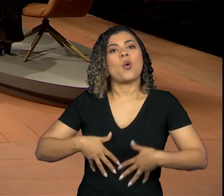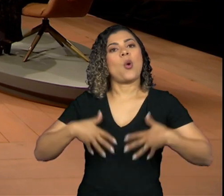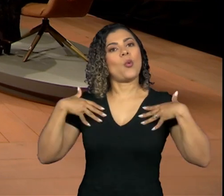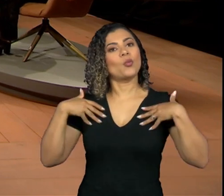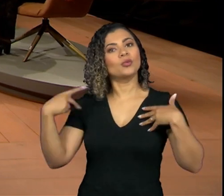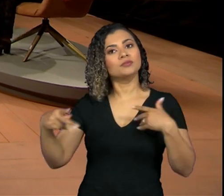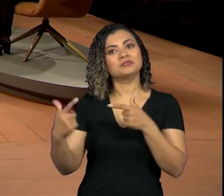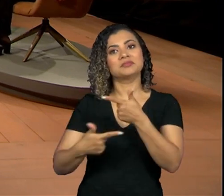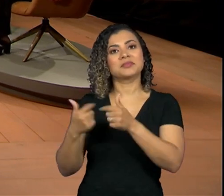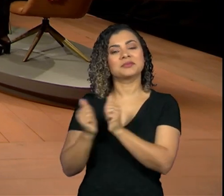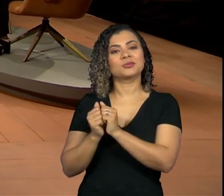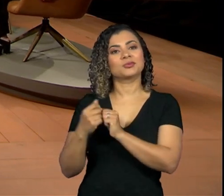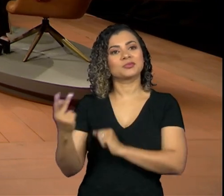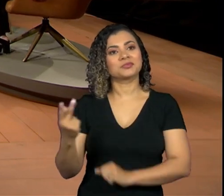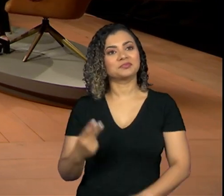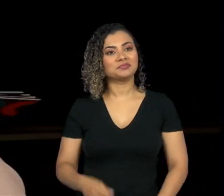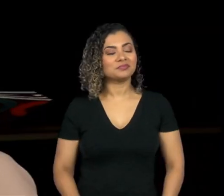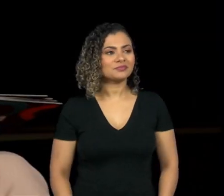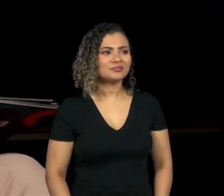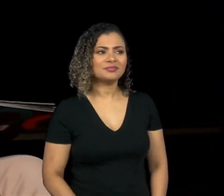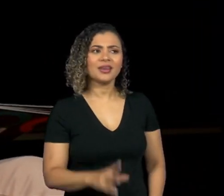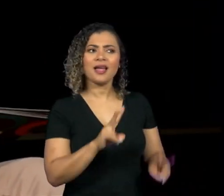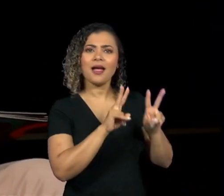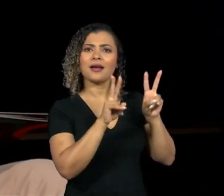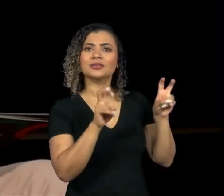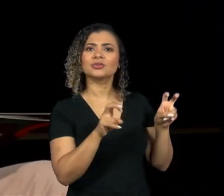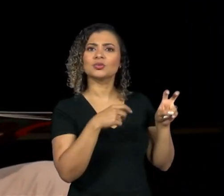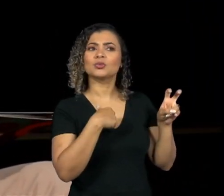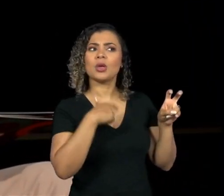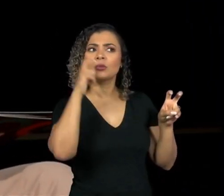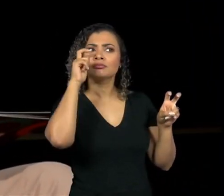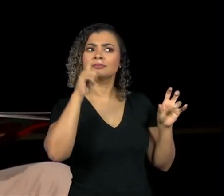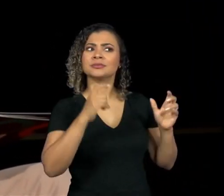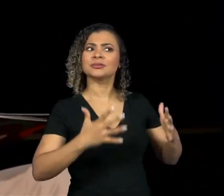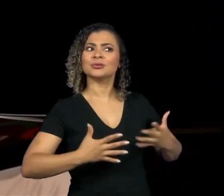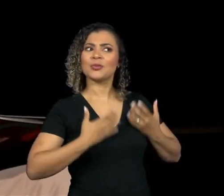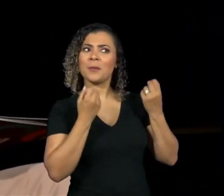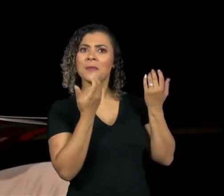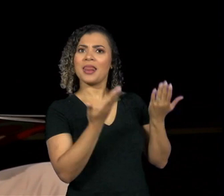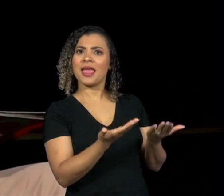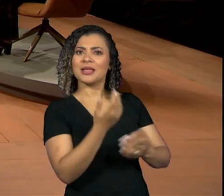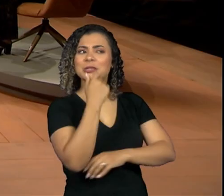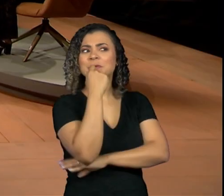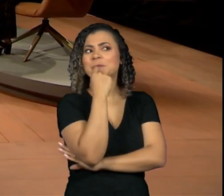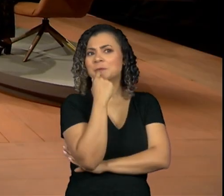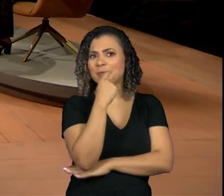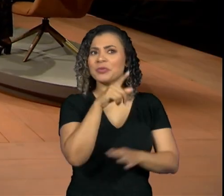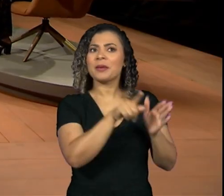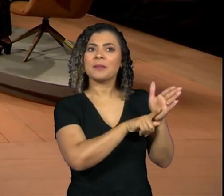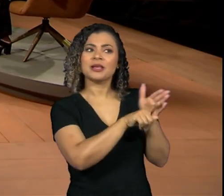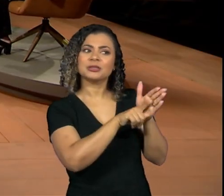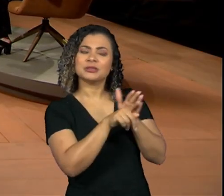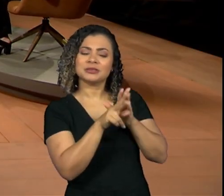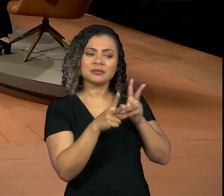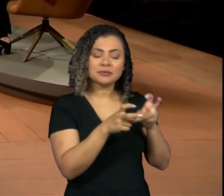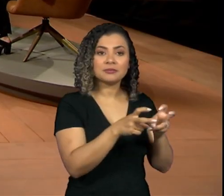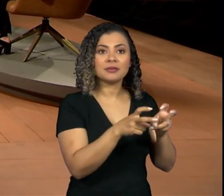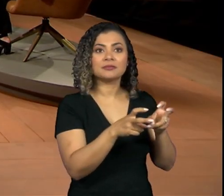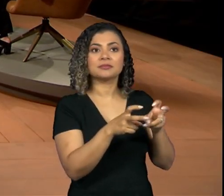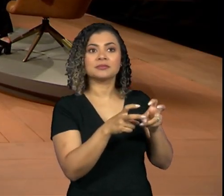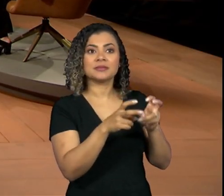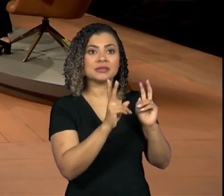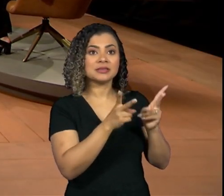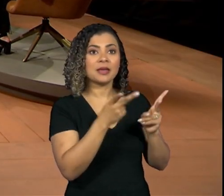com o Lee. Agora ela tocou num assunto que eu estou aqui surpreso, que toda a pesquisa que a gente fez, e que